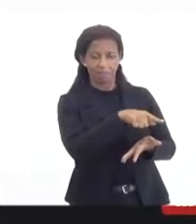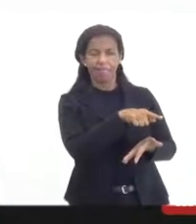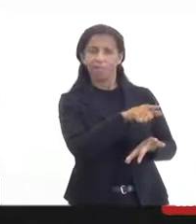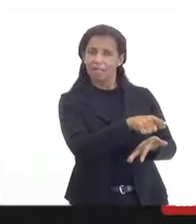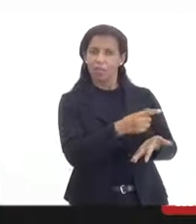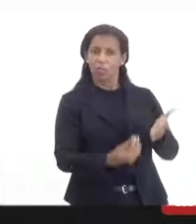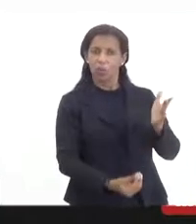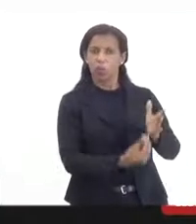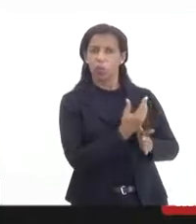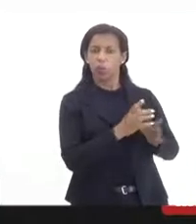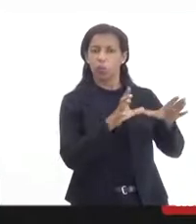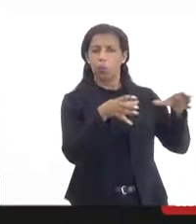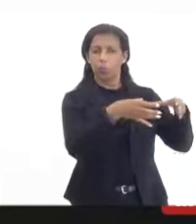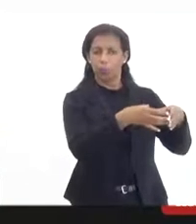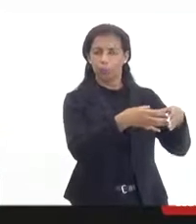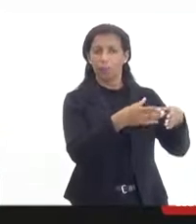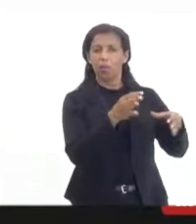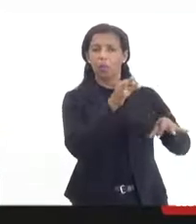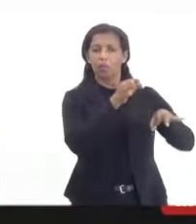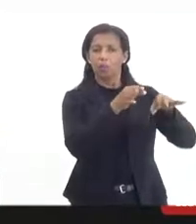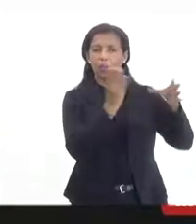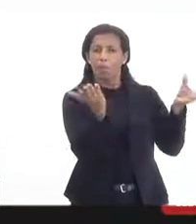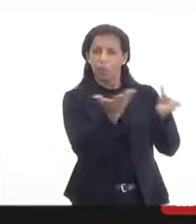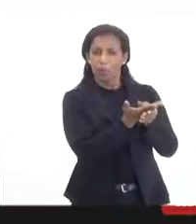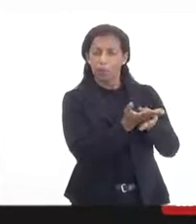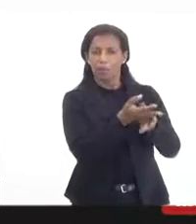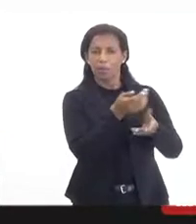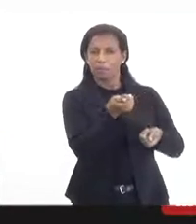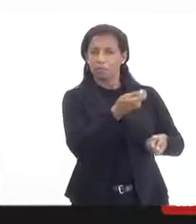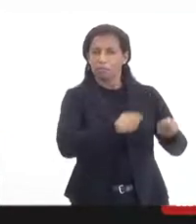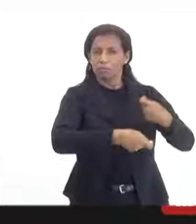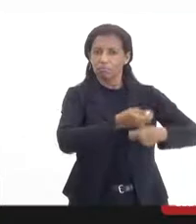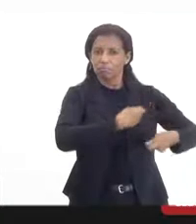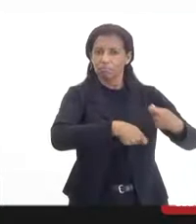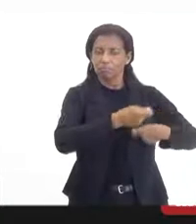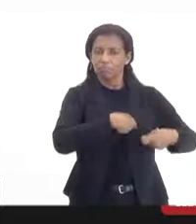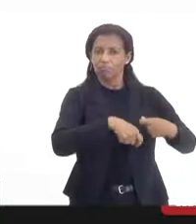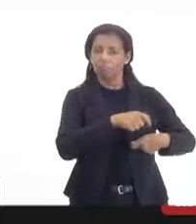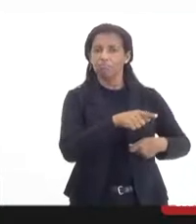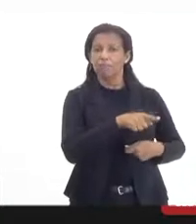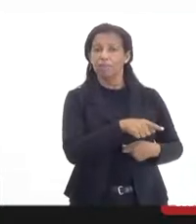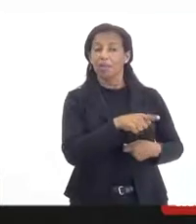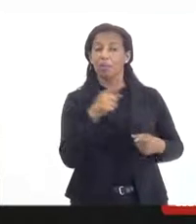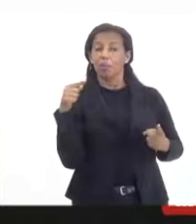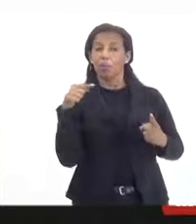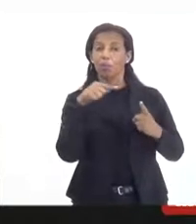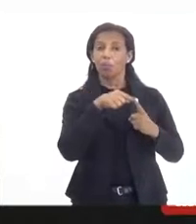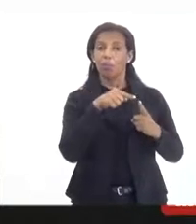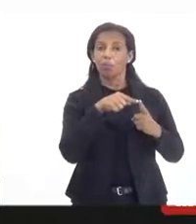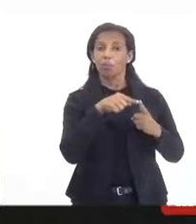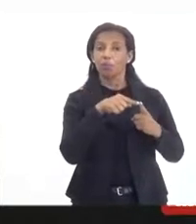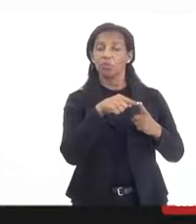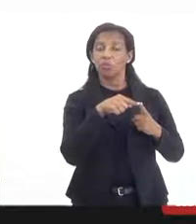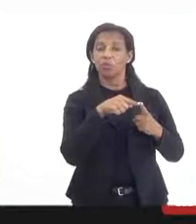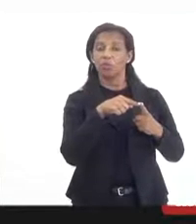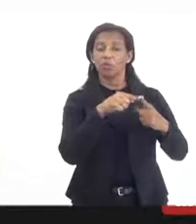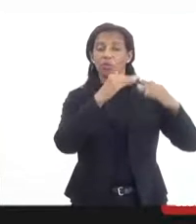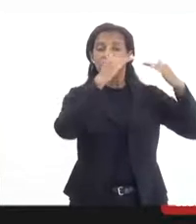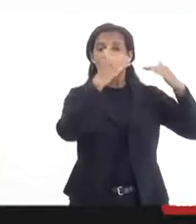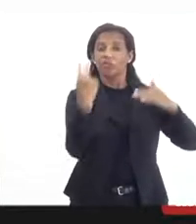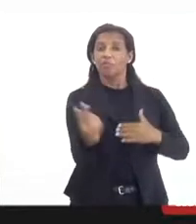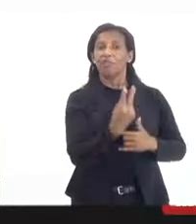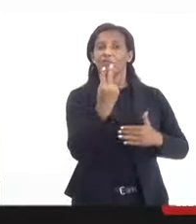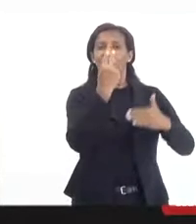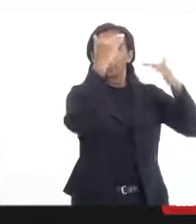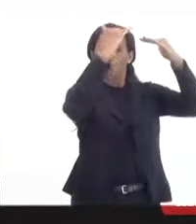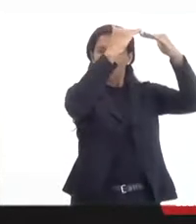levada no ambiente do processo administrativo, mas que são objeto de um recurso hierárquico ao